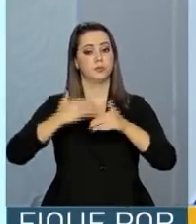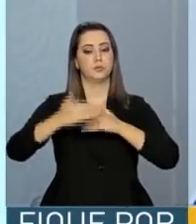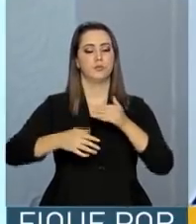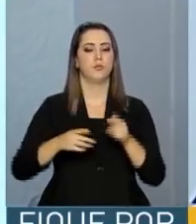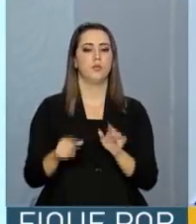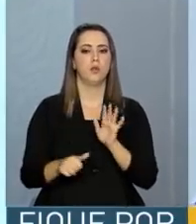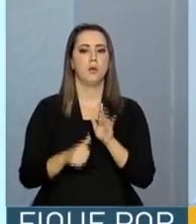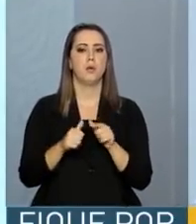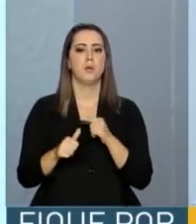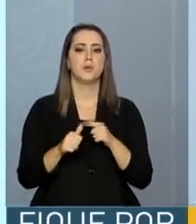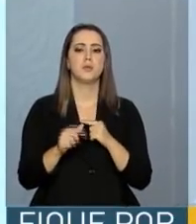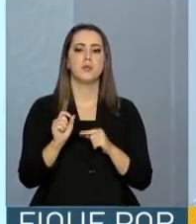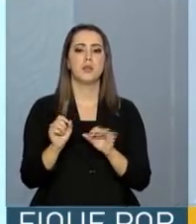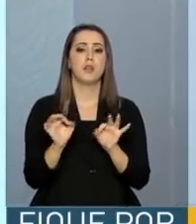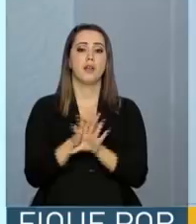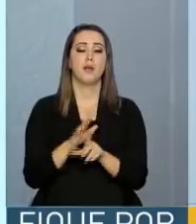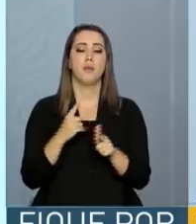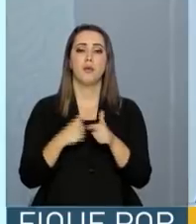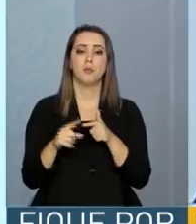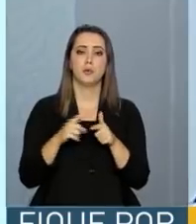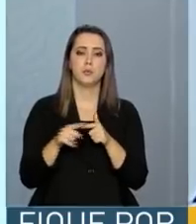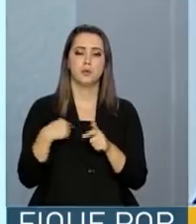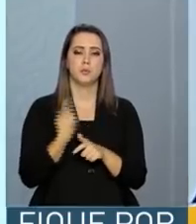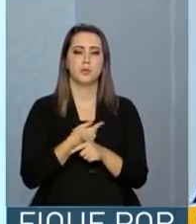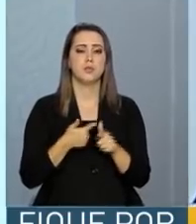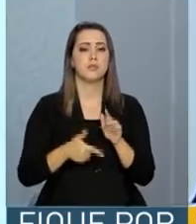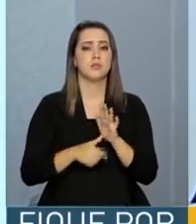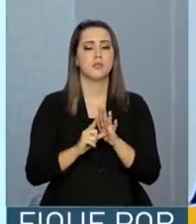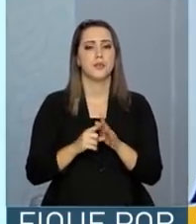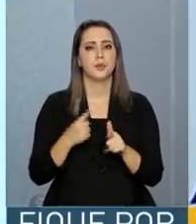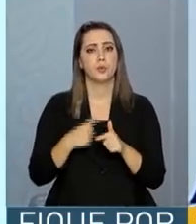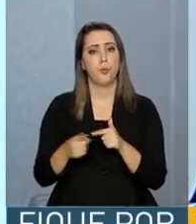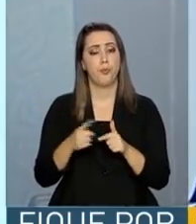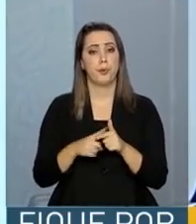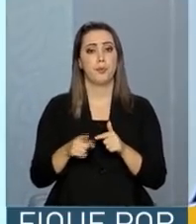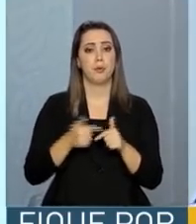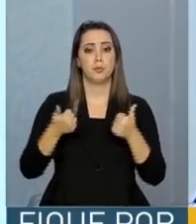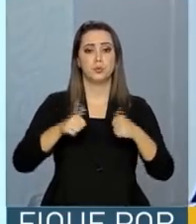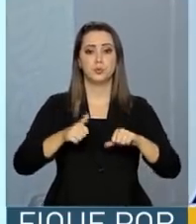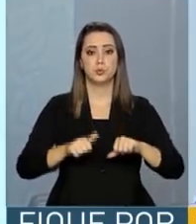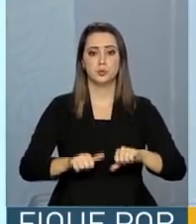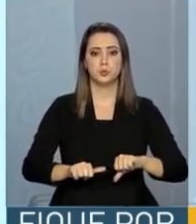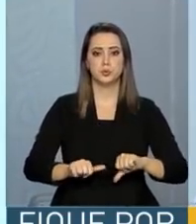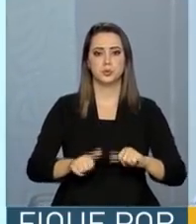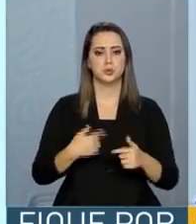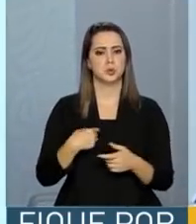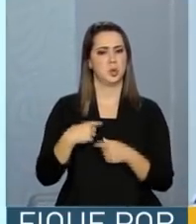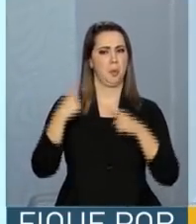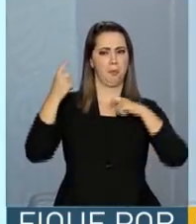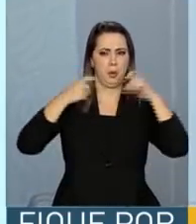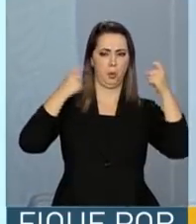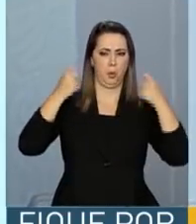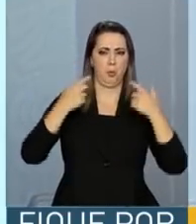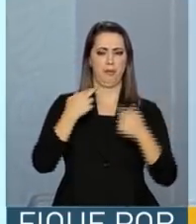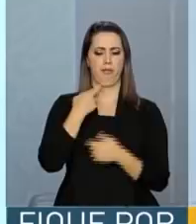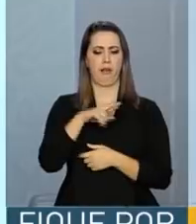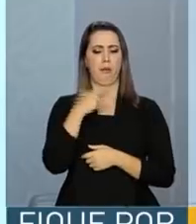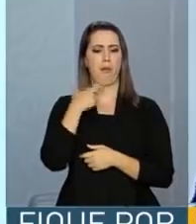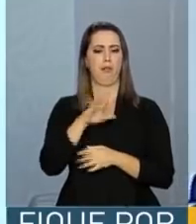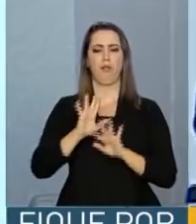meirelles era vencer a recessão nós pegamos uma recessão sem precedentes nos incomodamos com ela não não ficamos reclamando